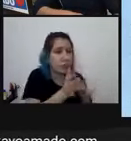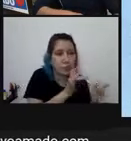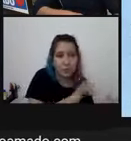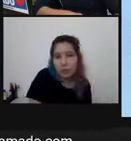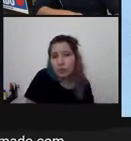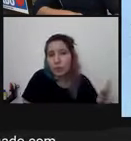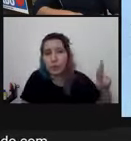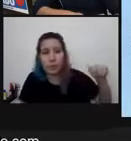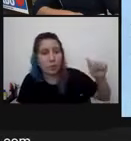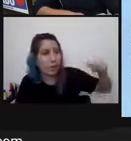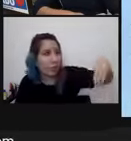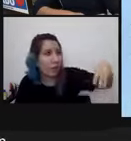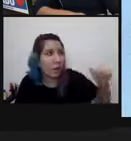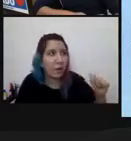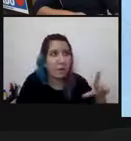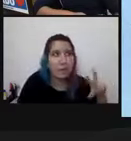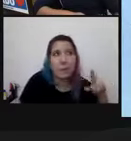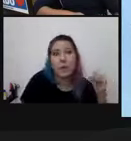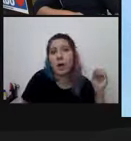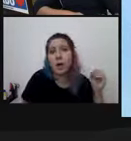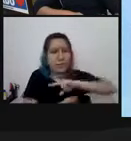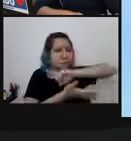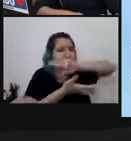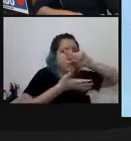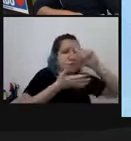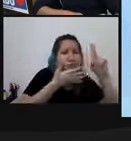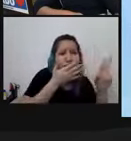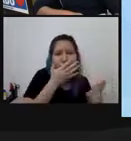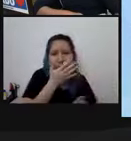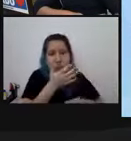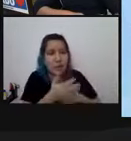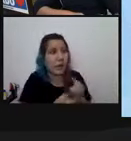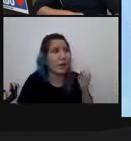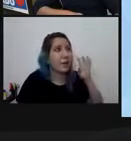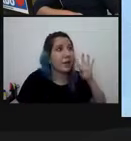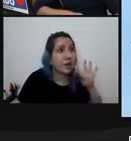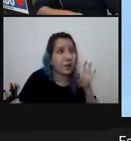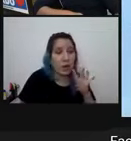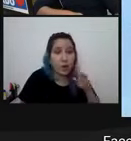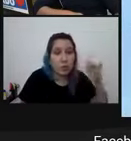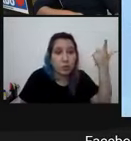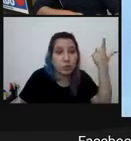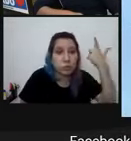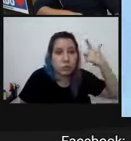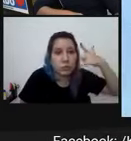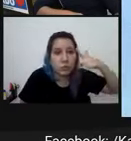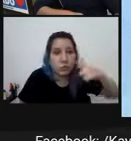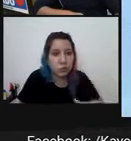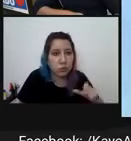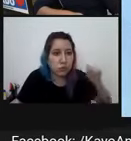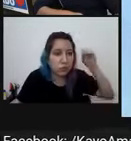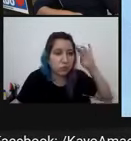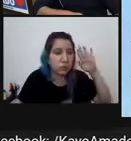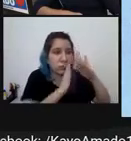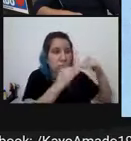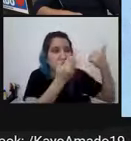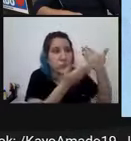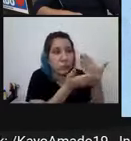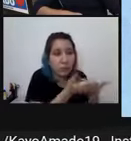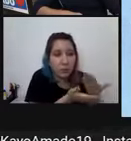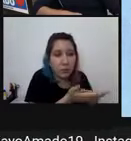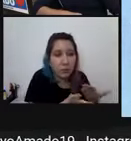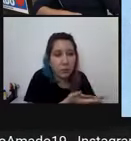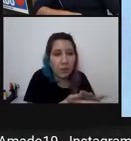sobre Padre José de Anchieta, Bartira. Que legal se a gente conseguisse trazer para a cidade essas escolas durante a semana, quebrando